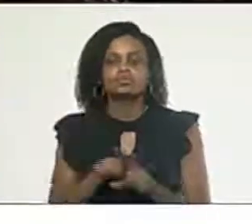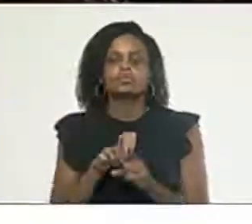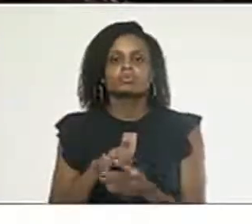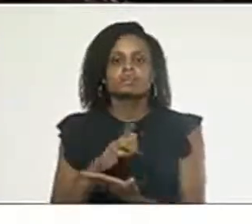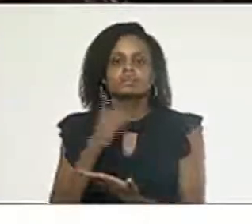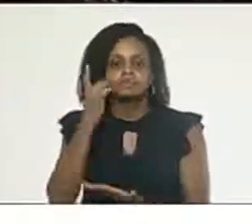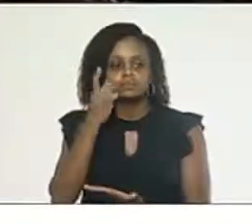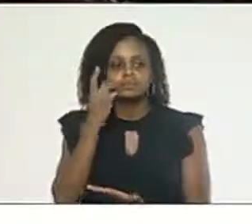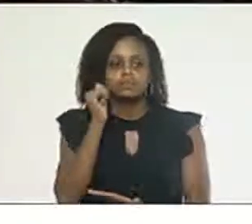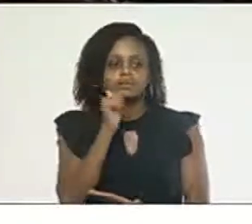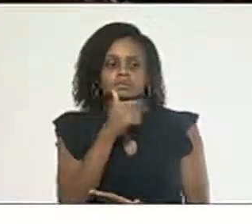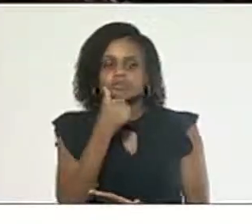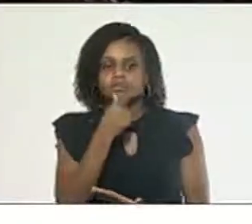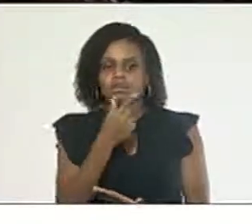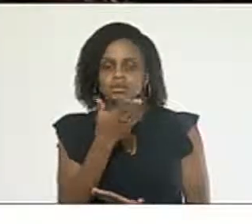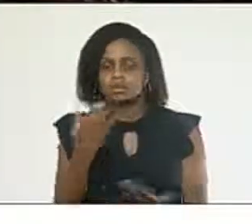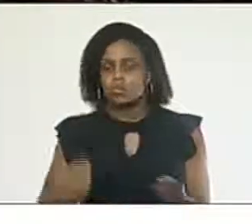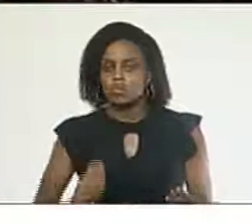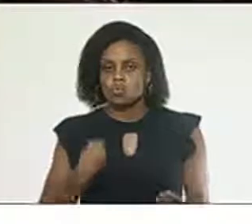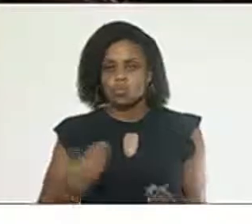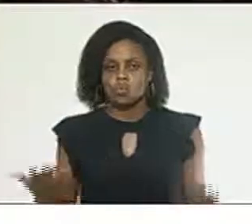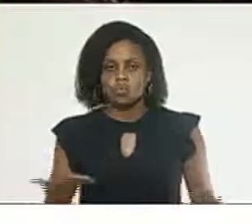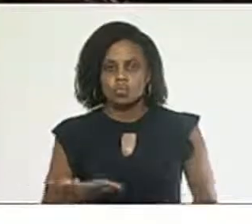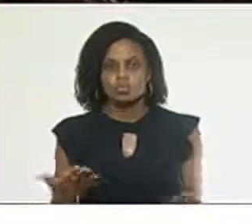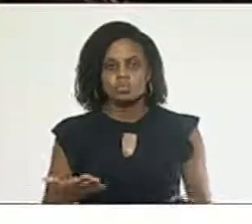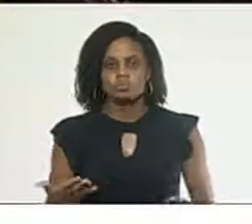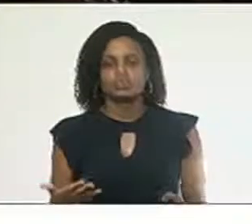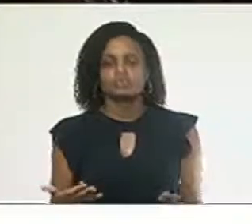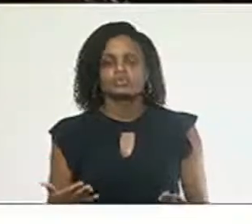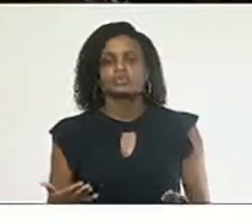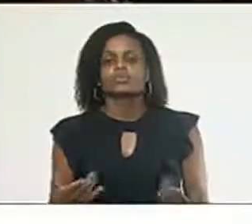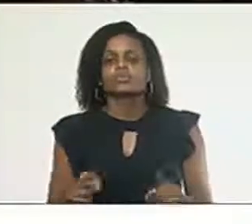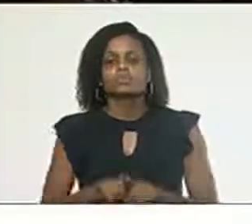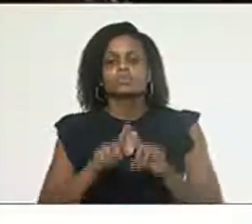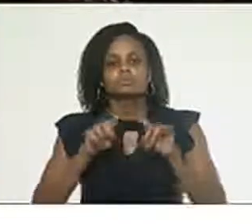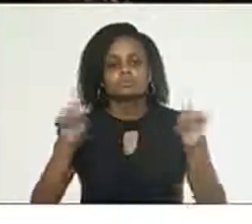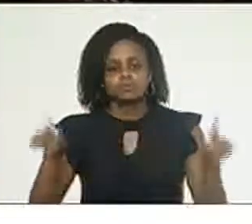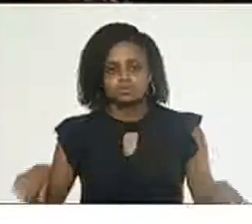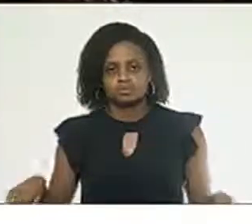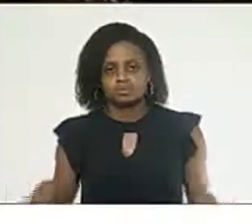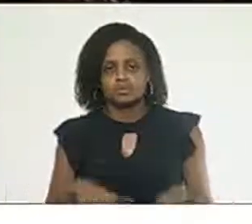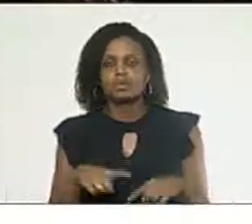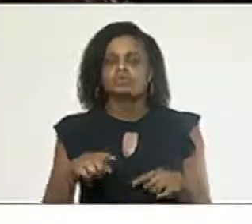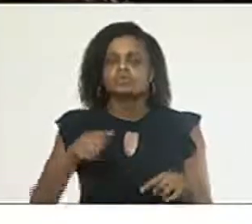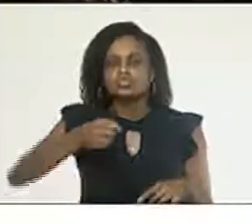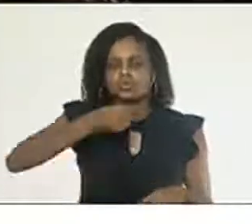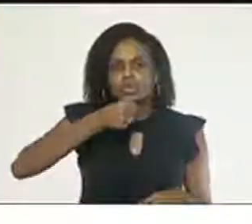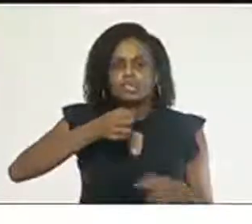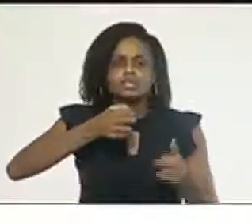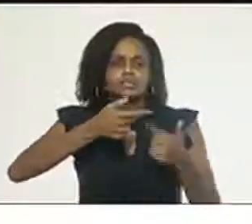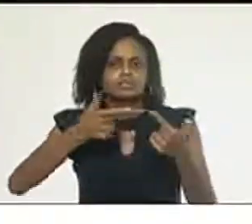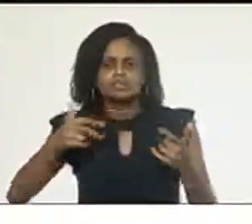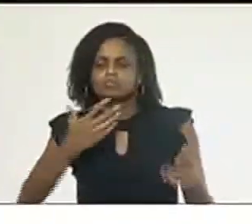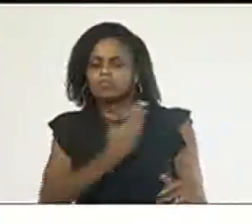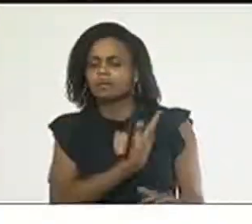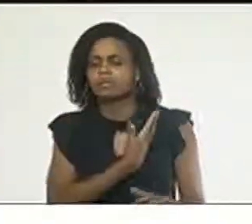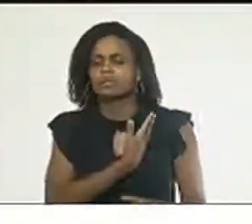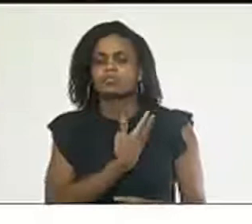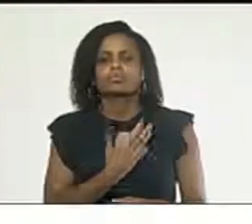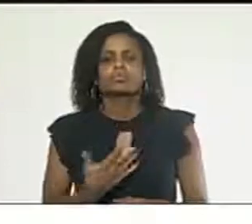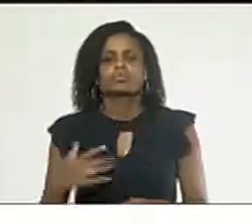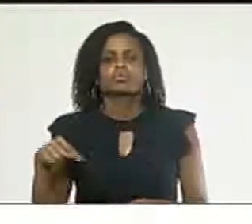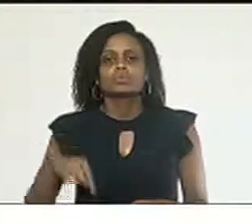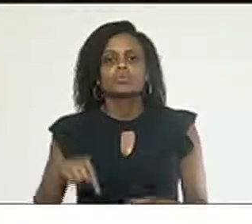presentes, senhores deputados presentes, funcionários, imprensa, companheiros e companheiras